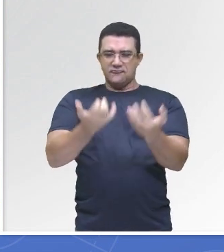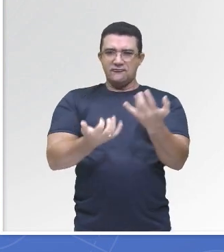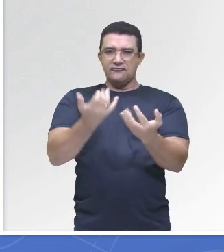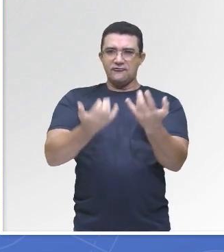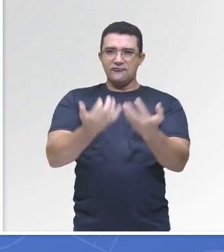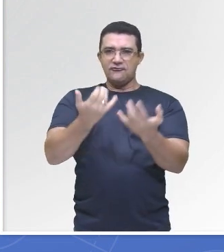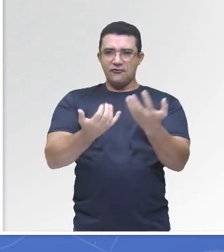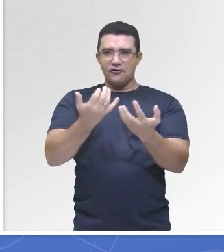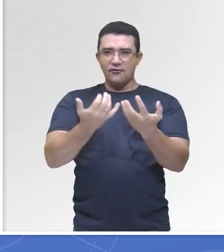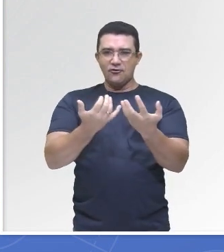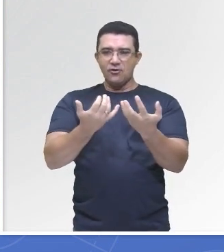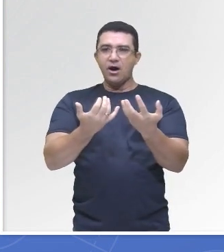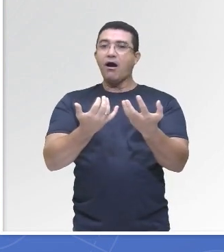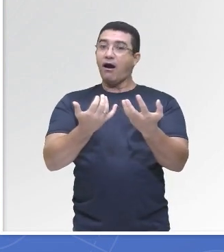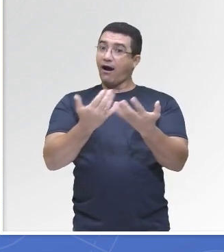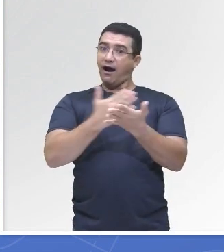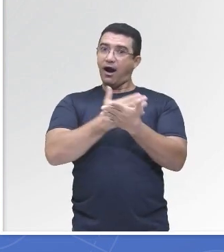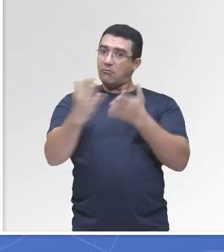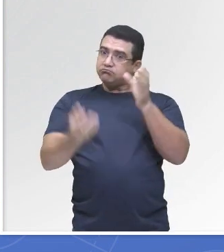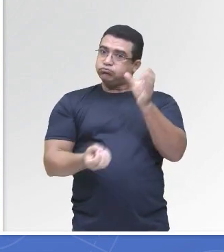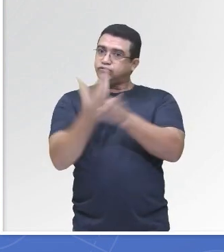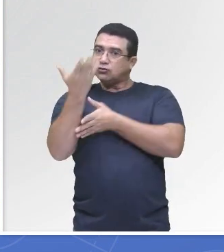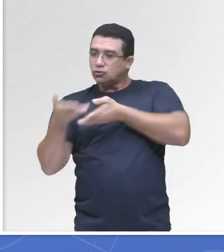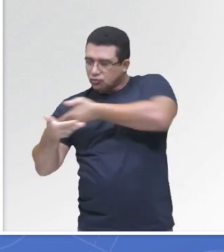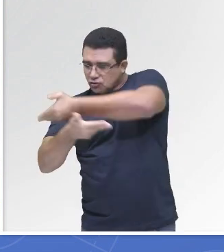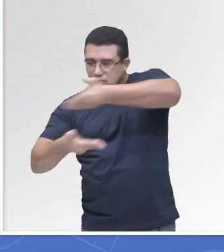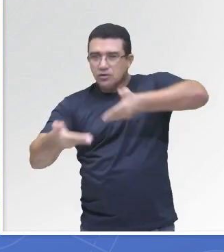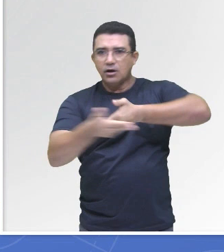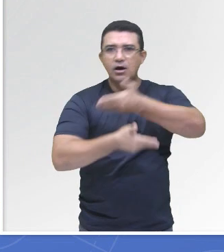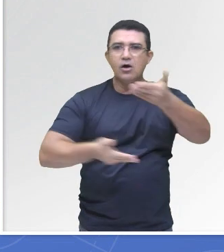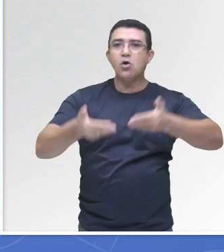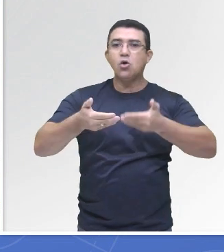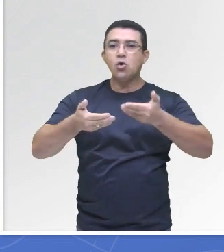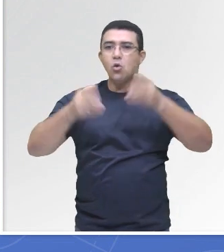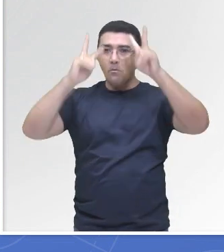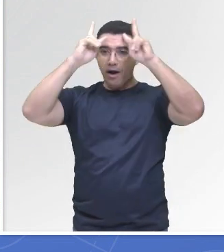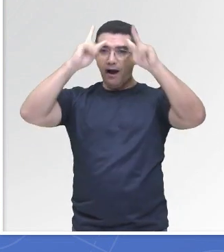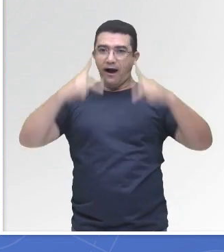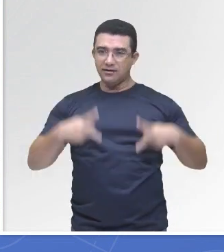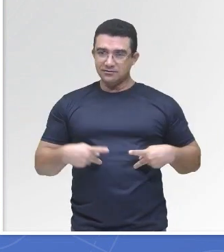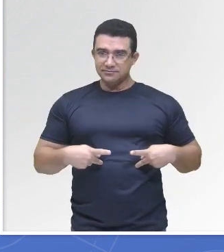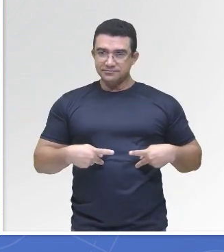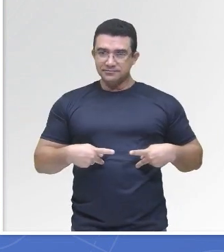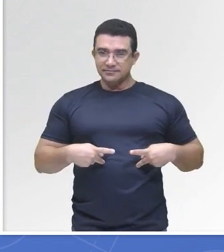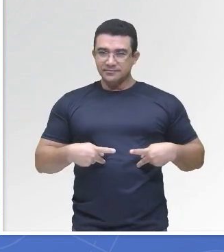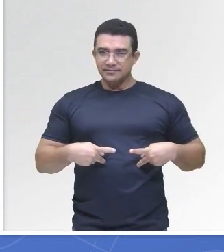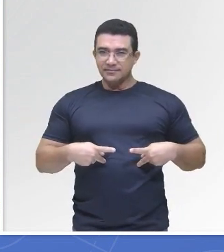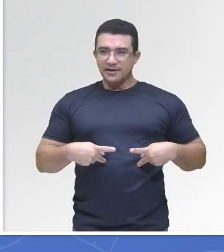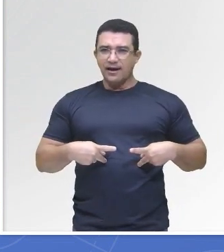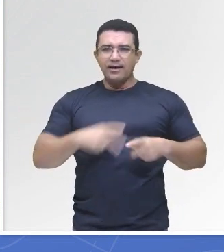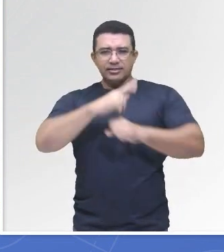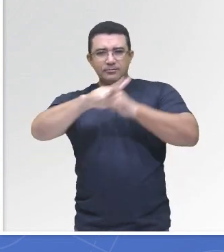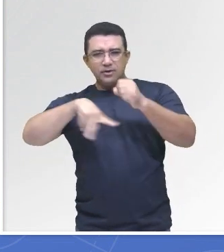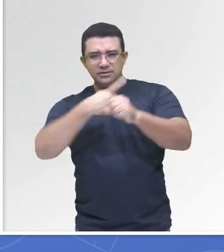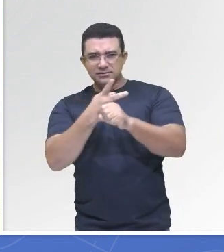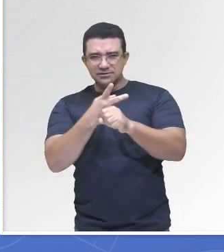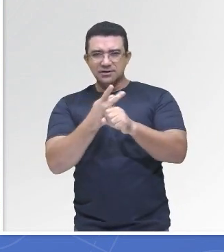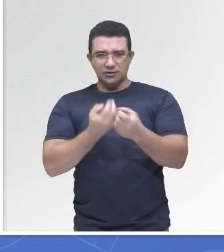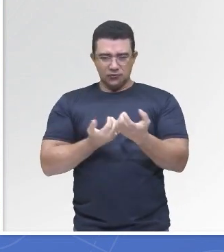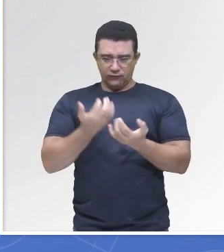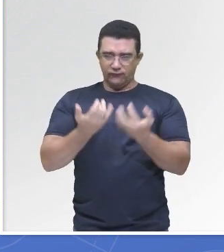questão da sociabilidade dos seres humanos, tá? Então, depois do fogo, a gente vai ter, então,